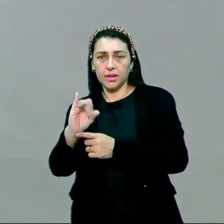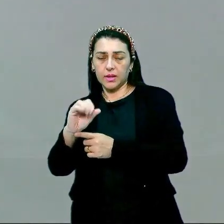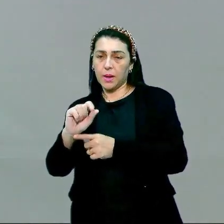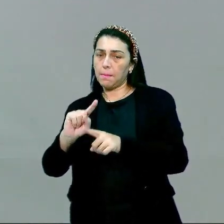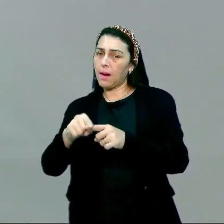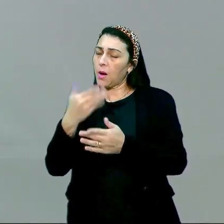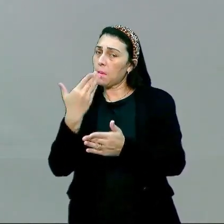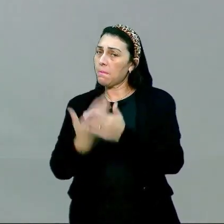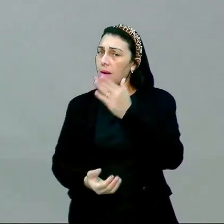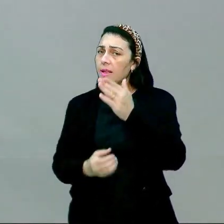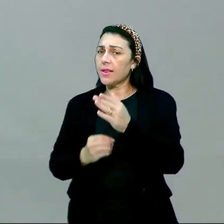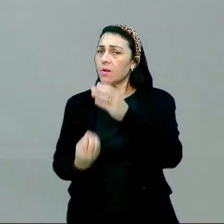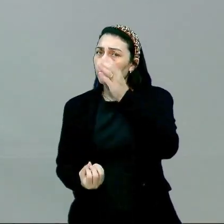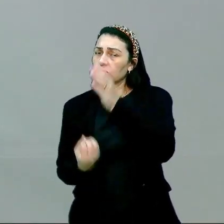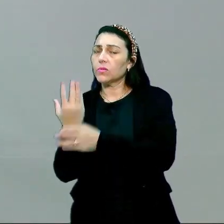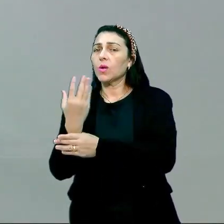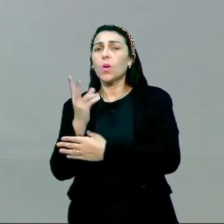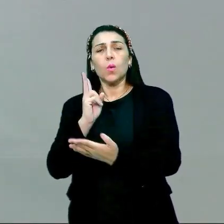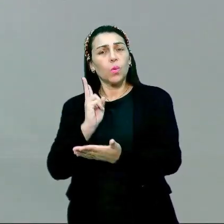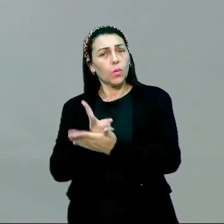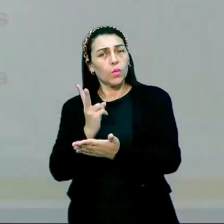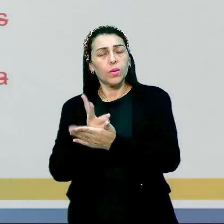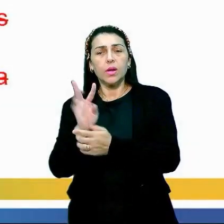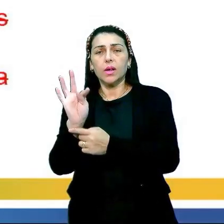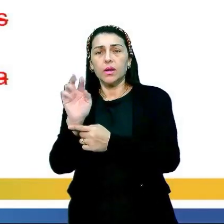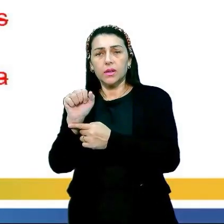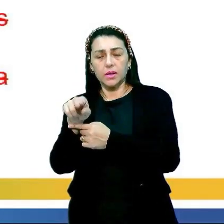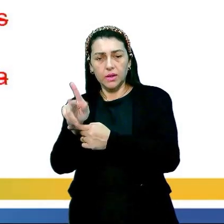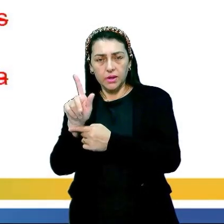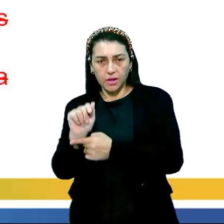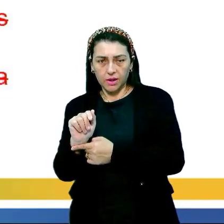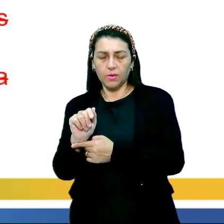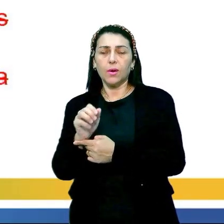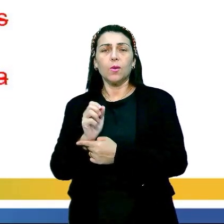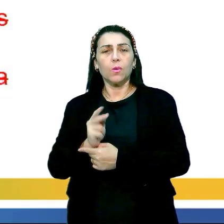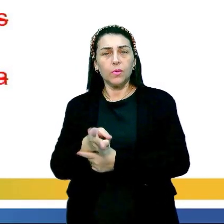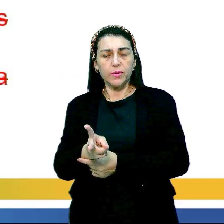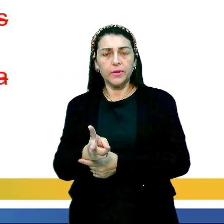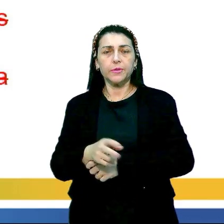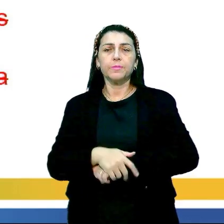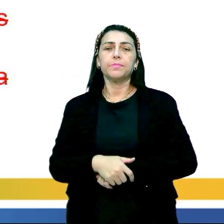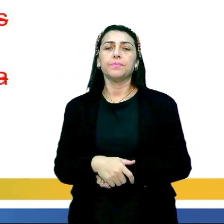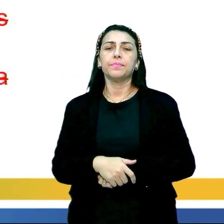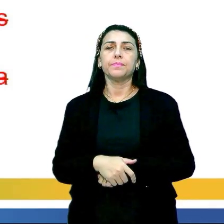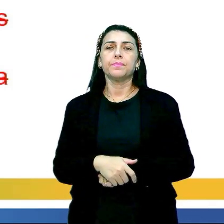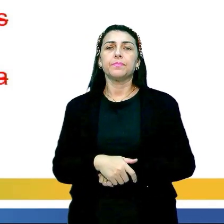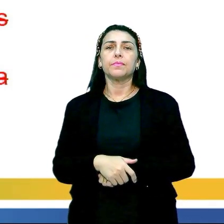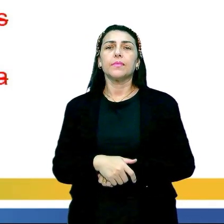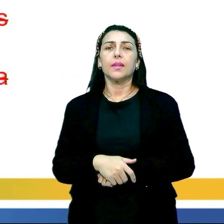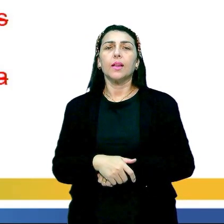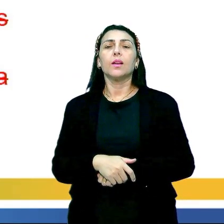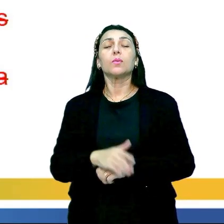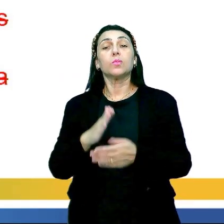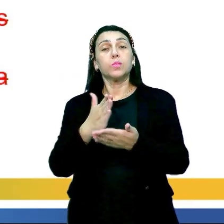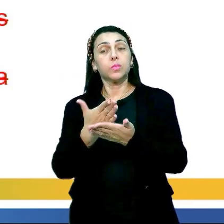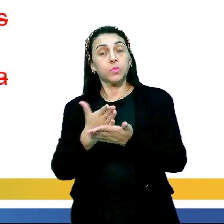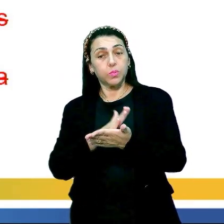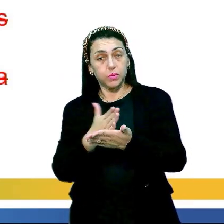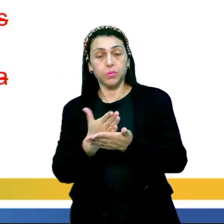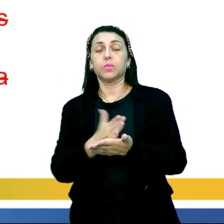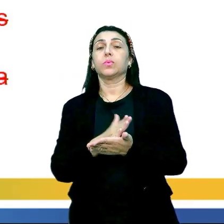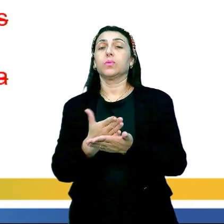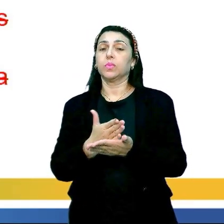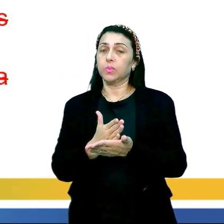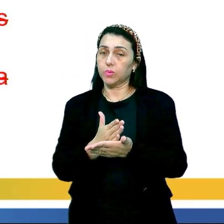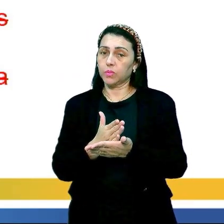perder a sua essência, ou seja, não deixou de ser tango por isso, né? Então, ela sobreviveu, tá? Ultrapassando as fronteiras do país, com certeza.